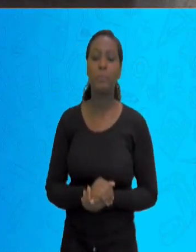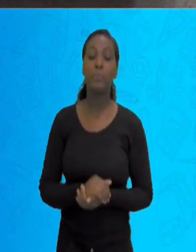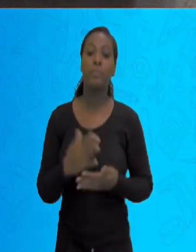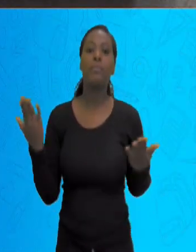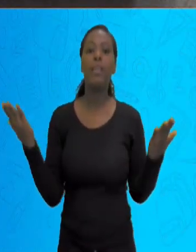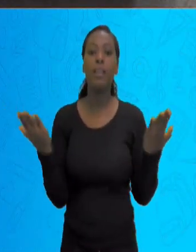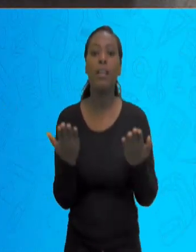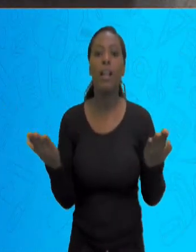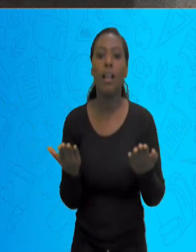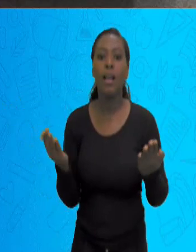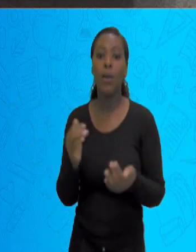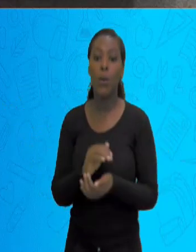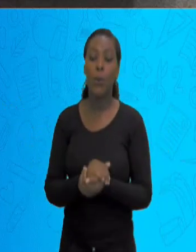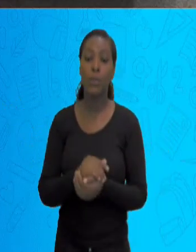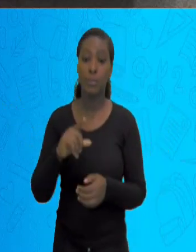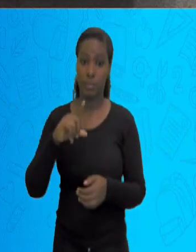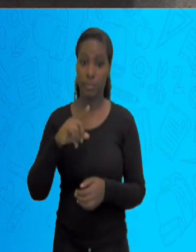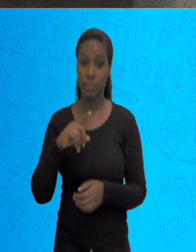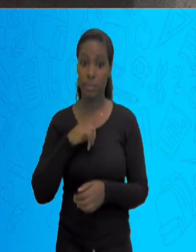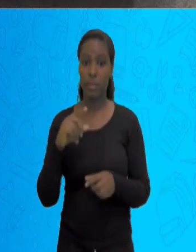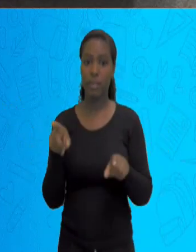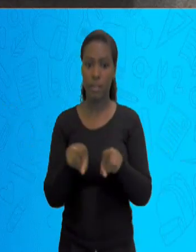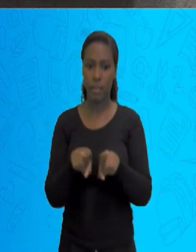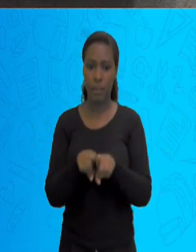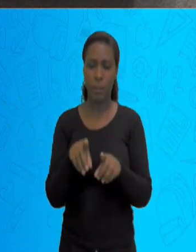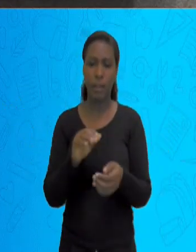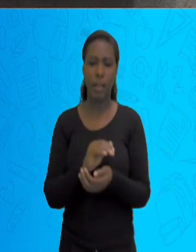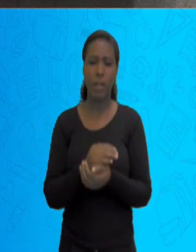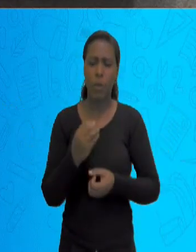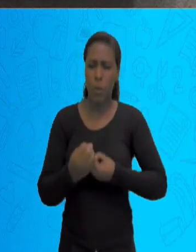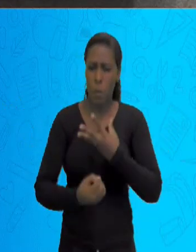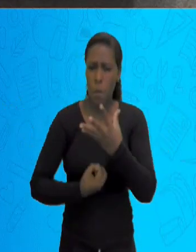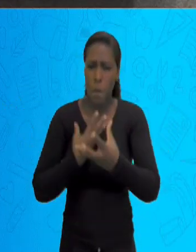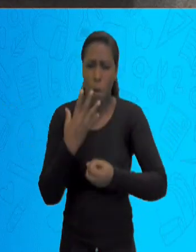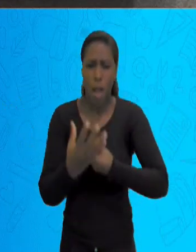Agora, temos aqui o poema José.